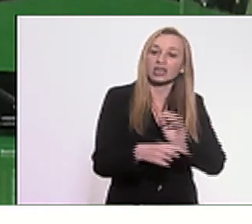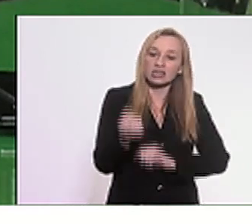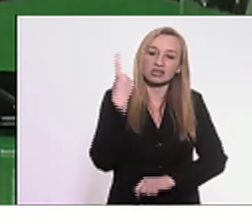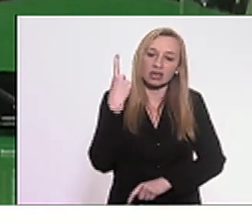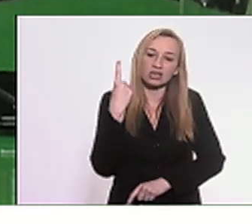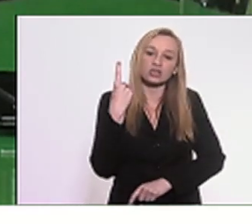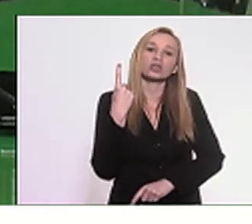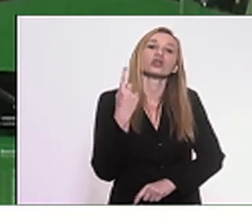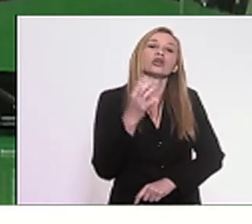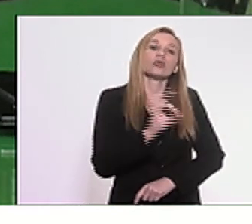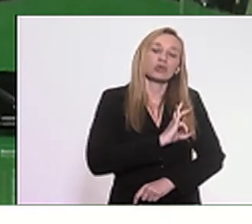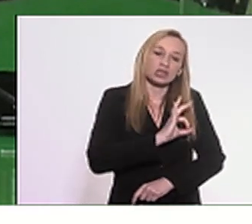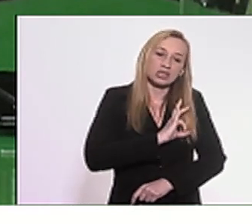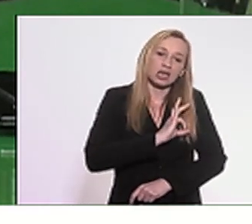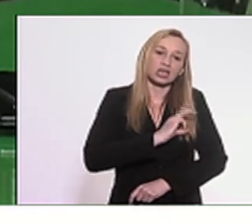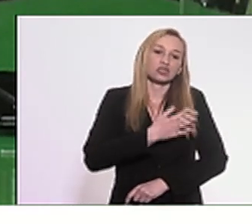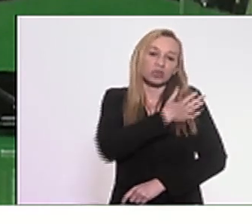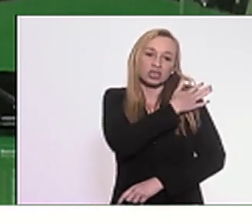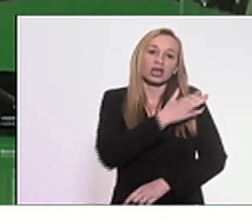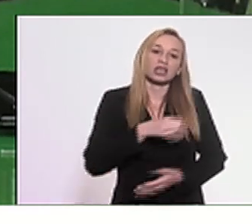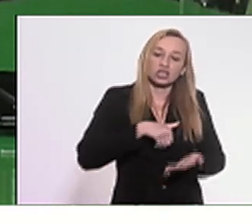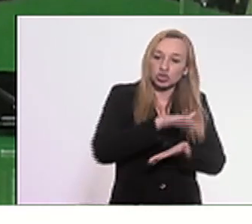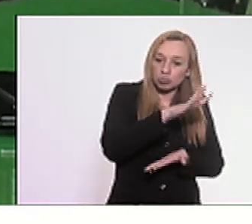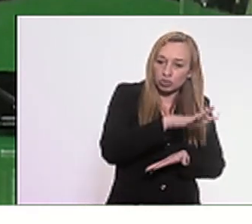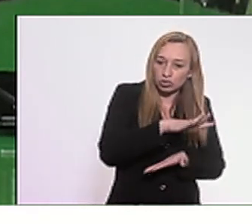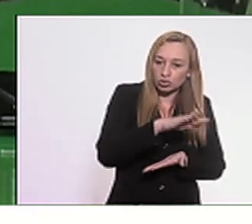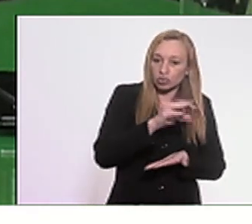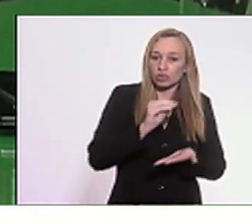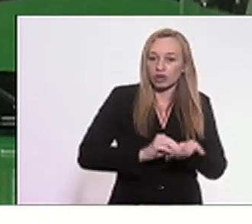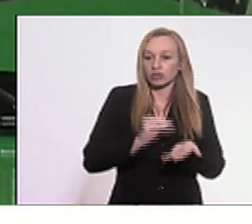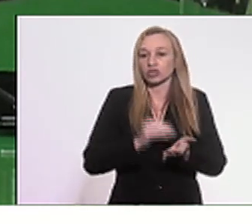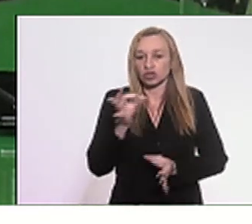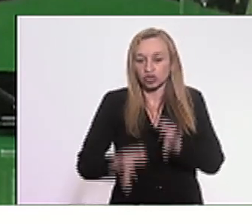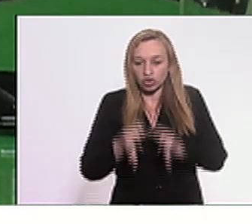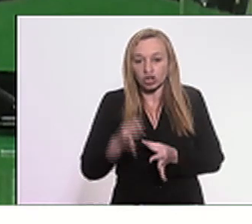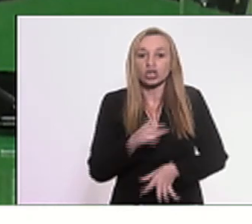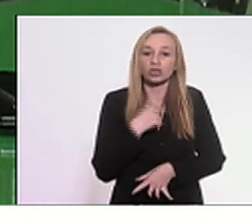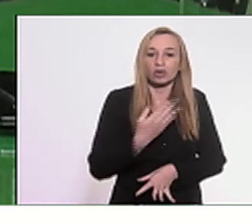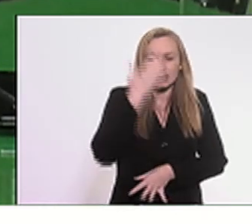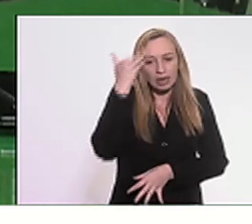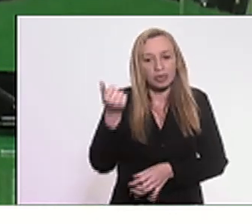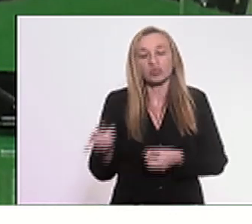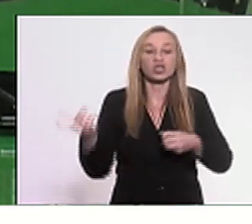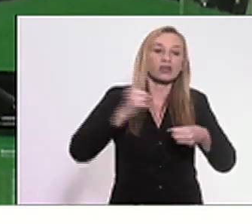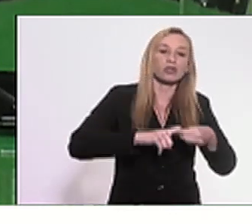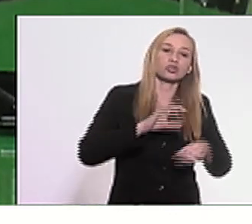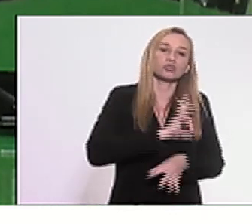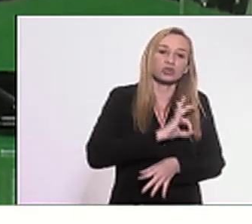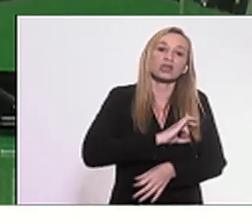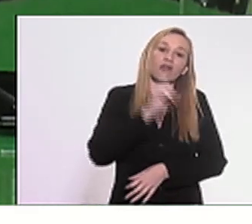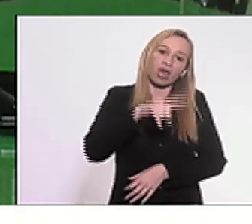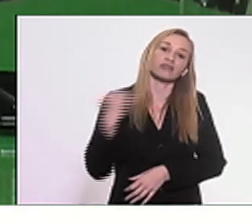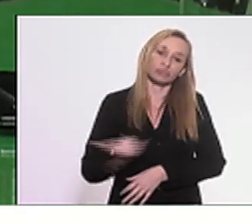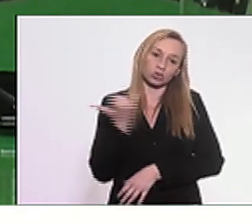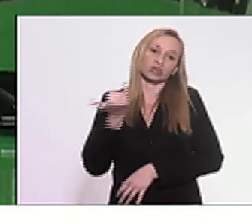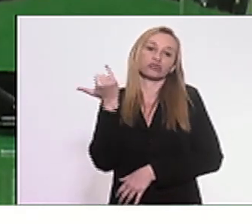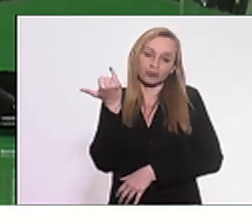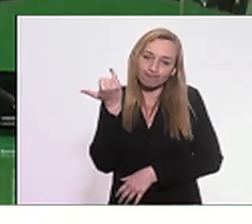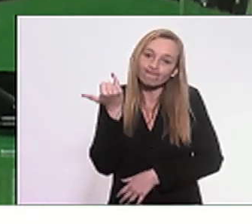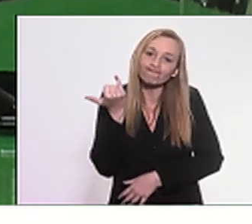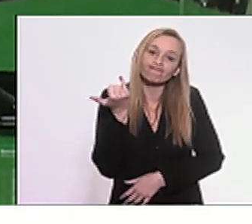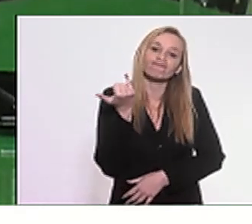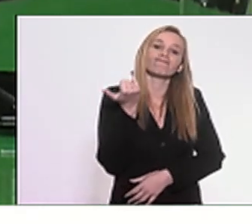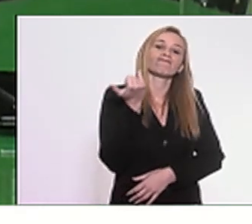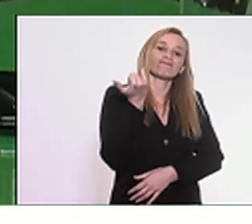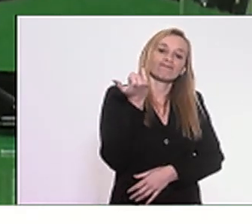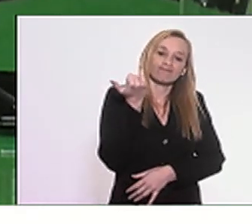ex-policiais militares expulsos de maneira injusta, até porque a gente sabe que a volta desses policiais é de grande